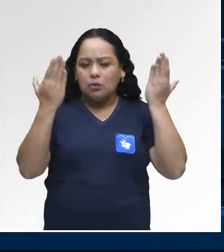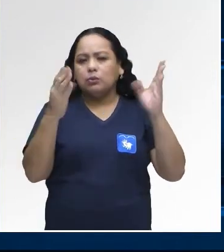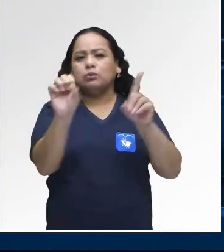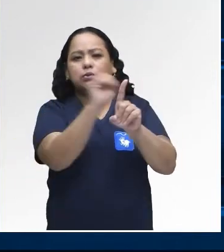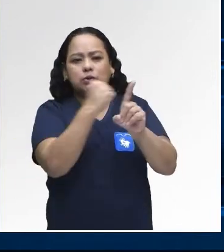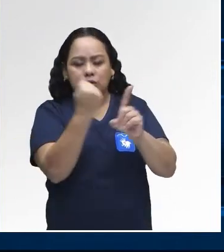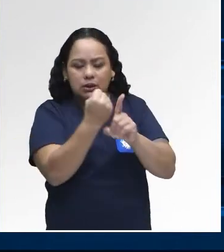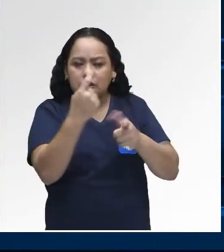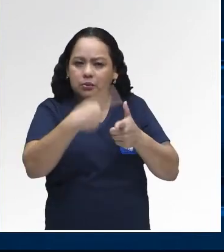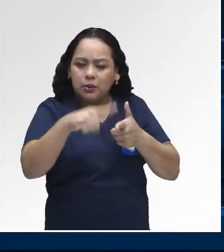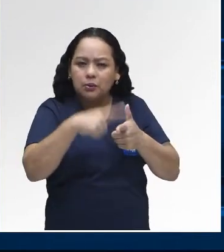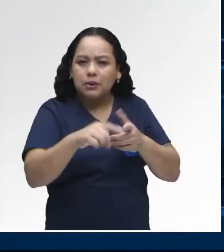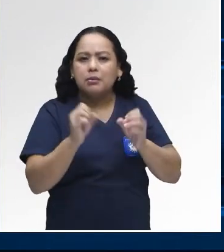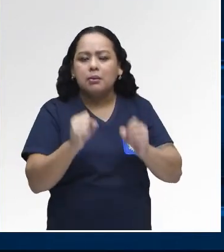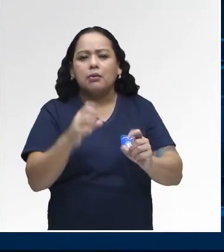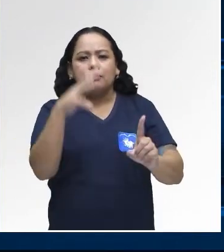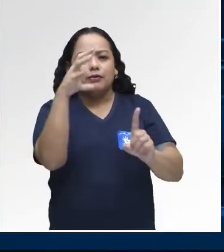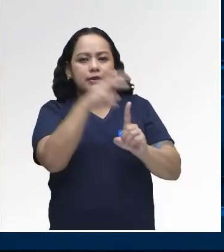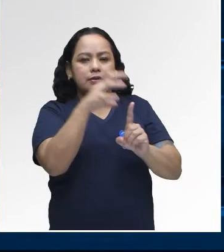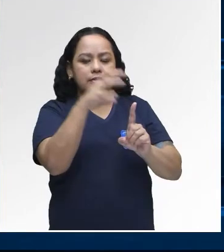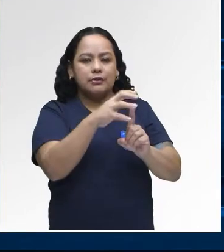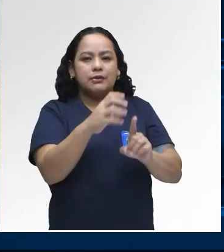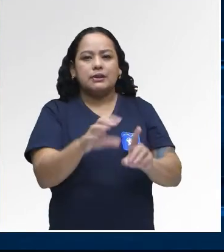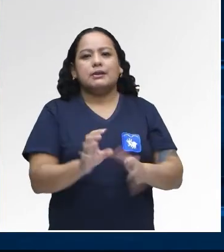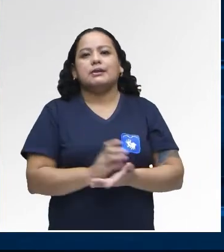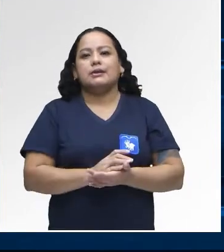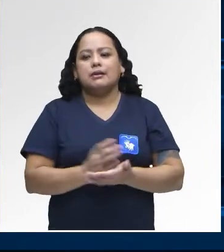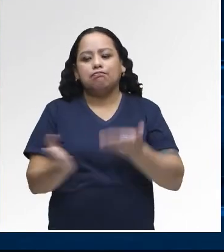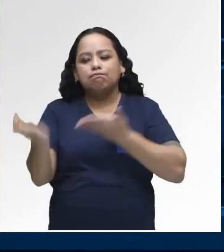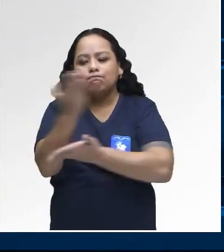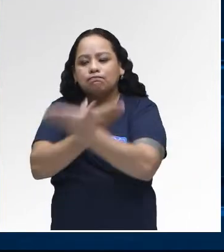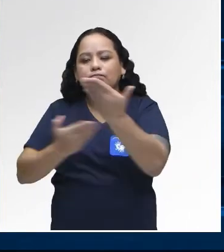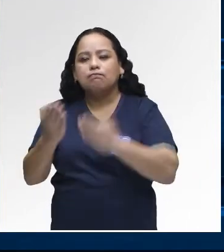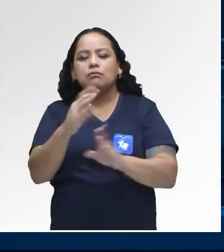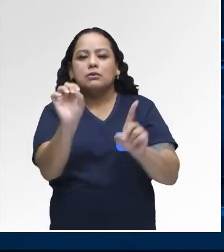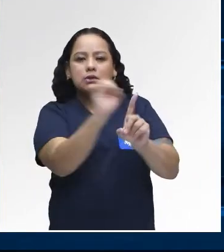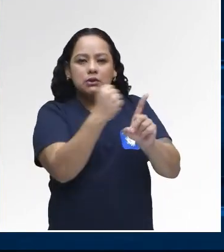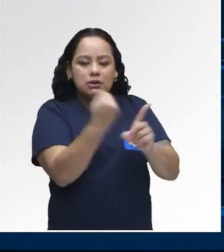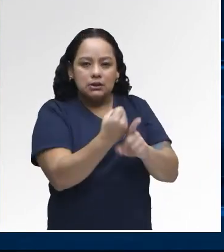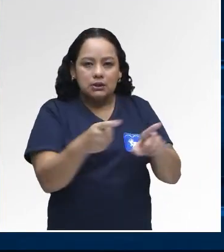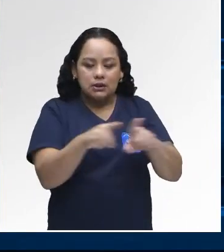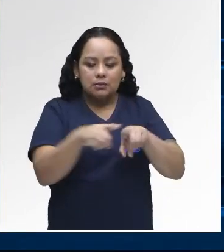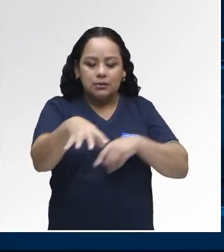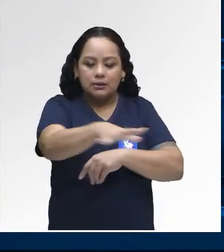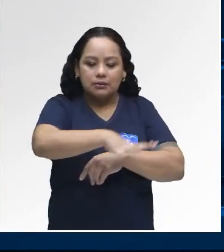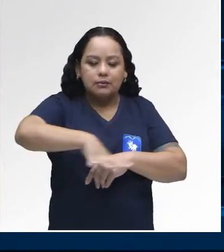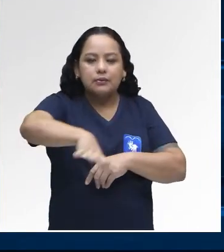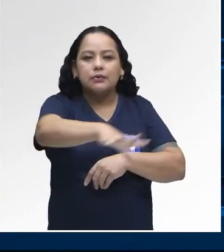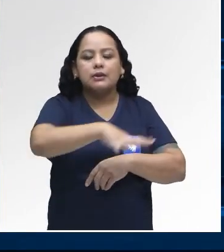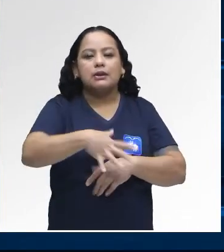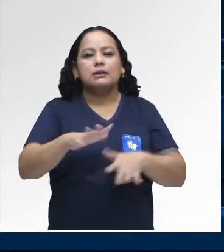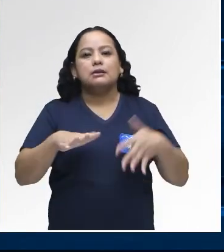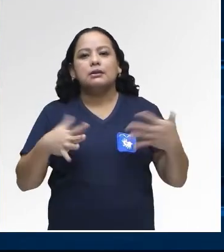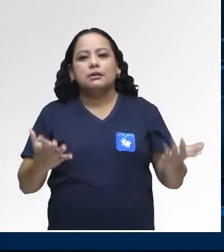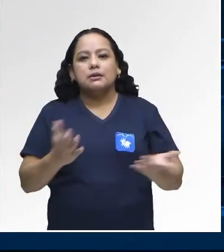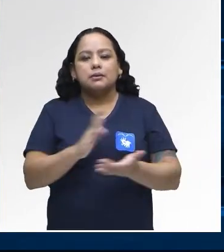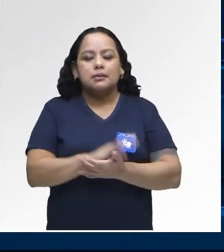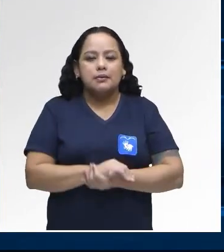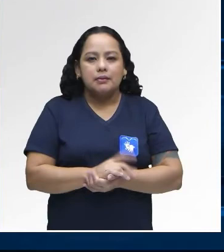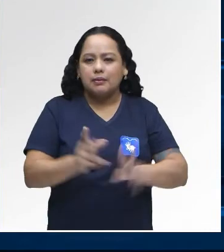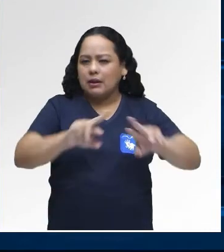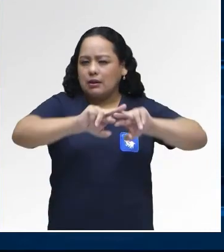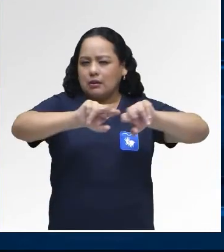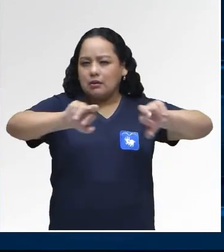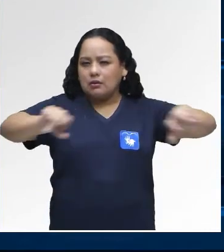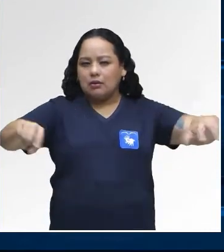psicológicos que podem afetar socialmente e também ambientais. Então aí, ó, são diversos